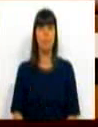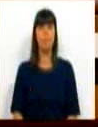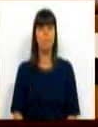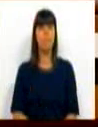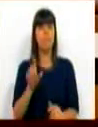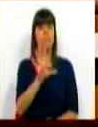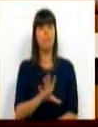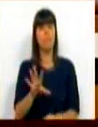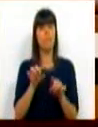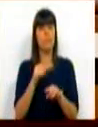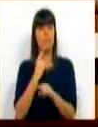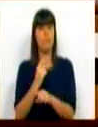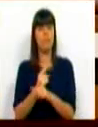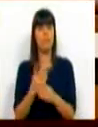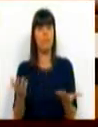Dessa forma,